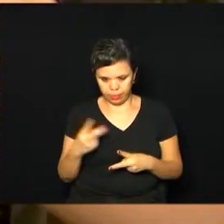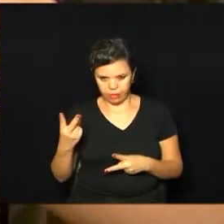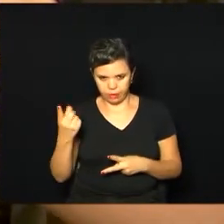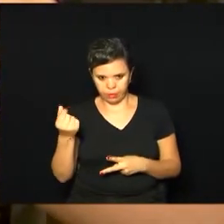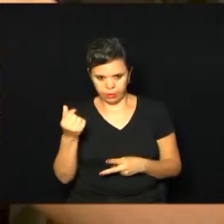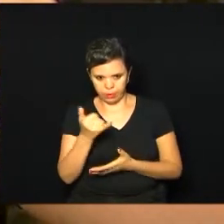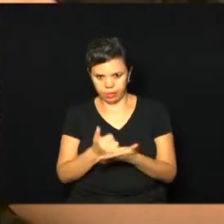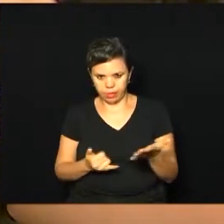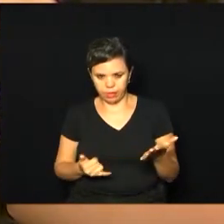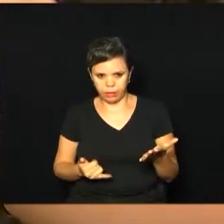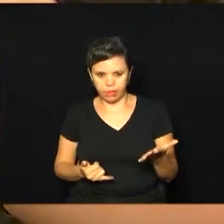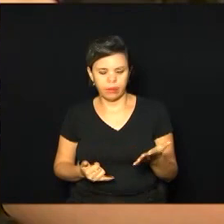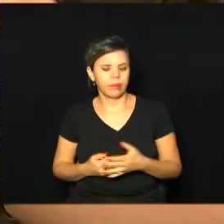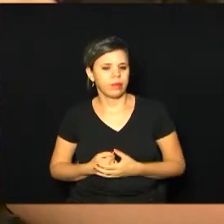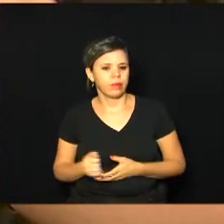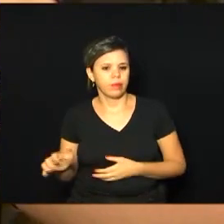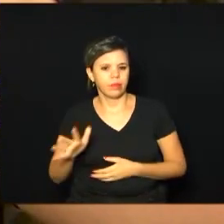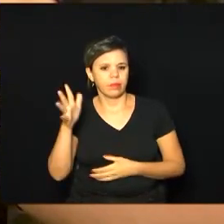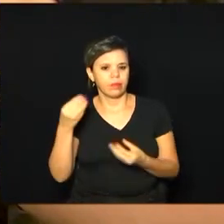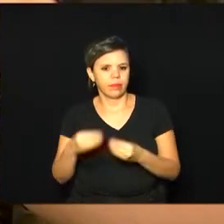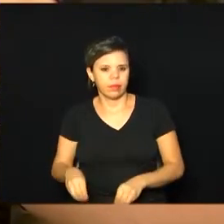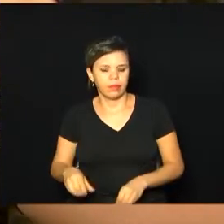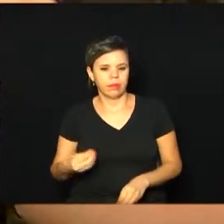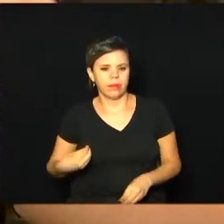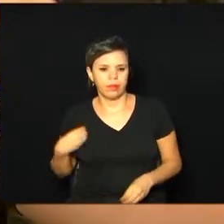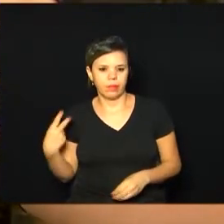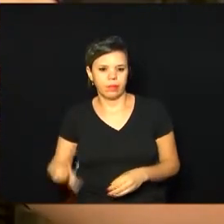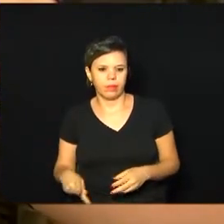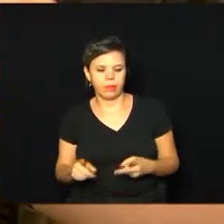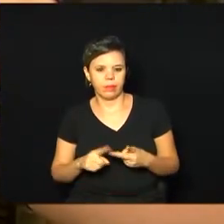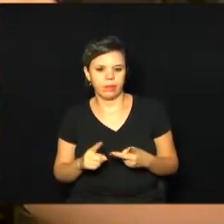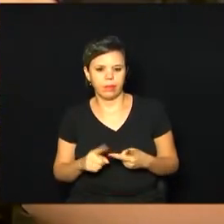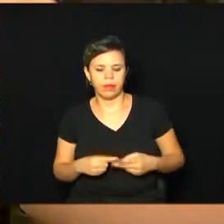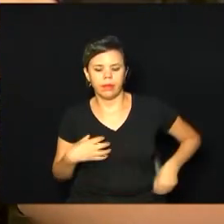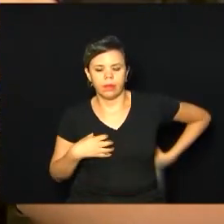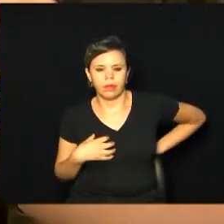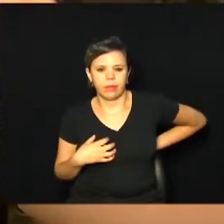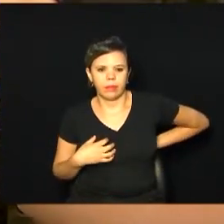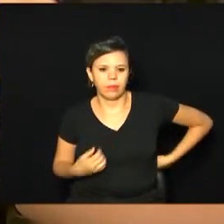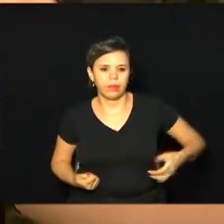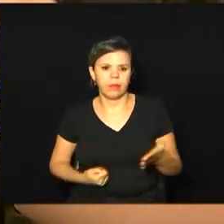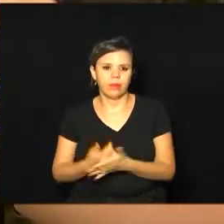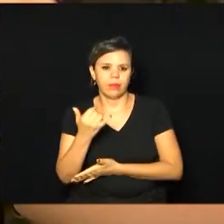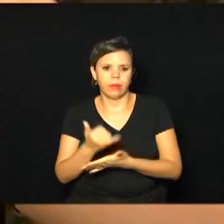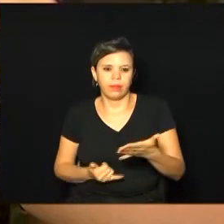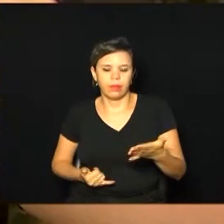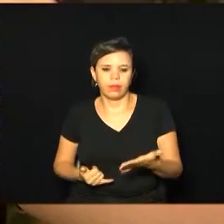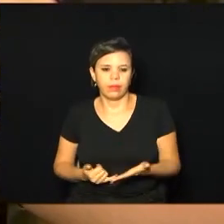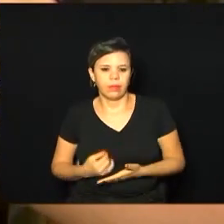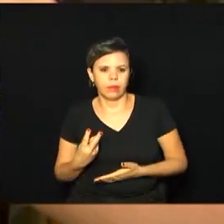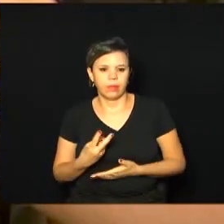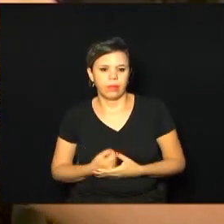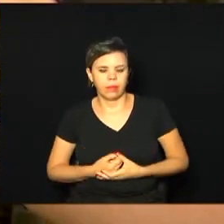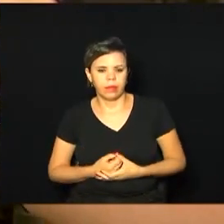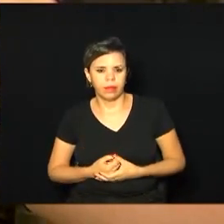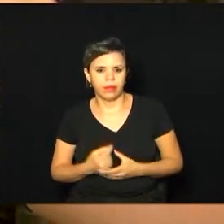do imposto, da carga tributária, o impacto que isso tem na vida dele. E outra é a forma como você paga esses impostos, essas taxas,